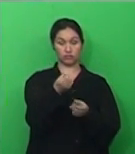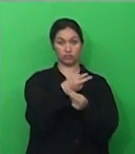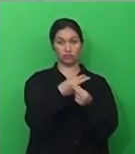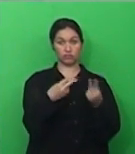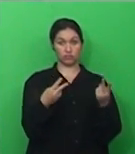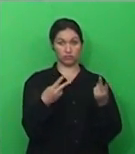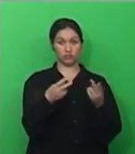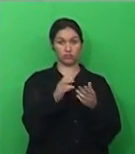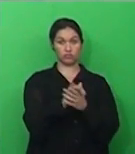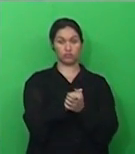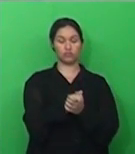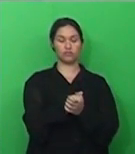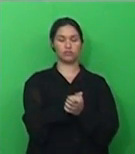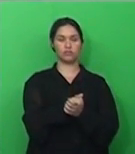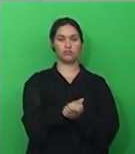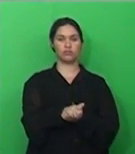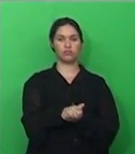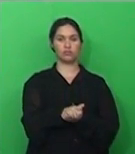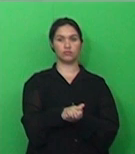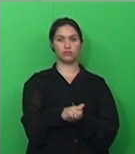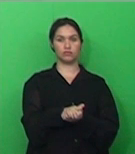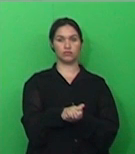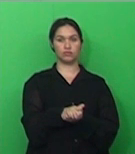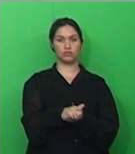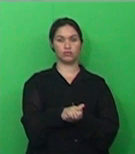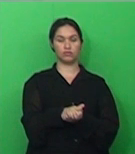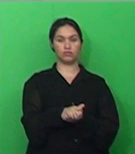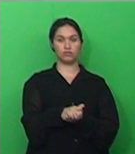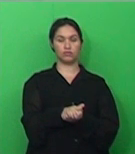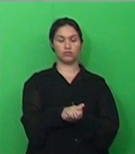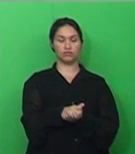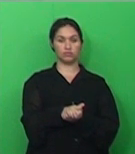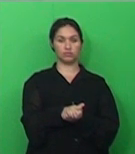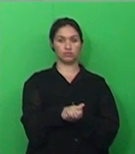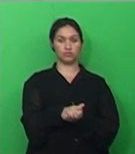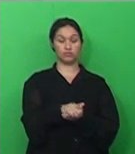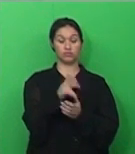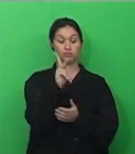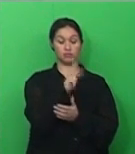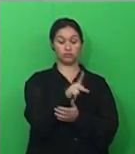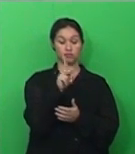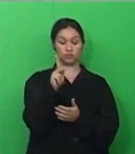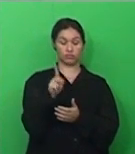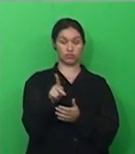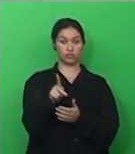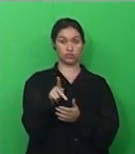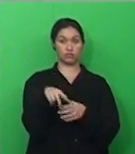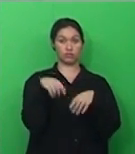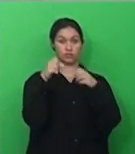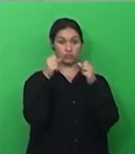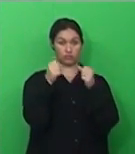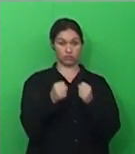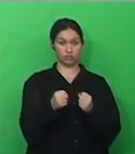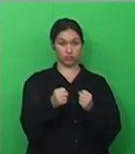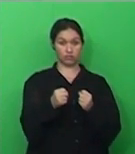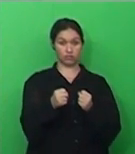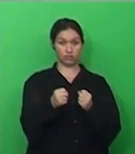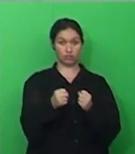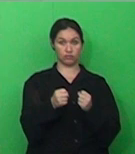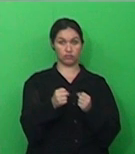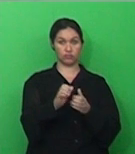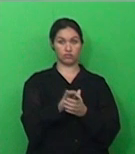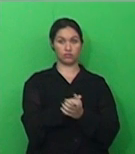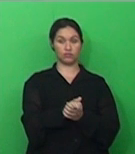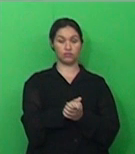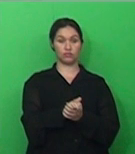dos alunos. Mas a Escola Democrática defende o inverso. O professor poderá se aproveitar da audiência cativa